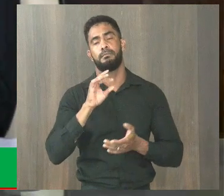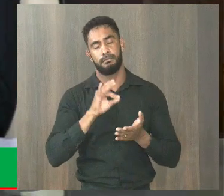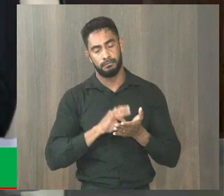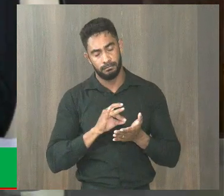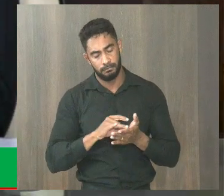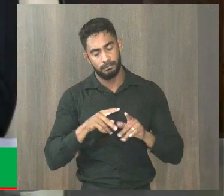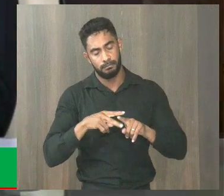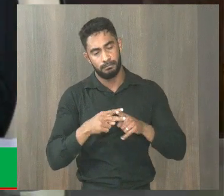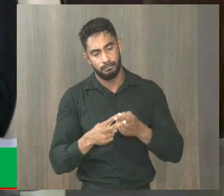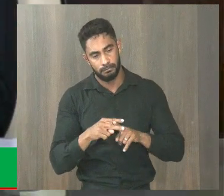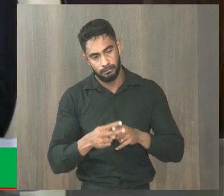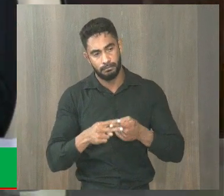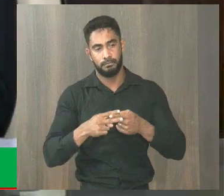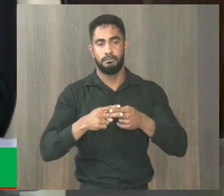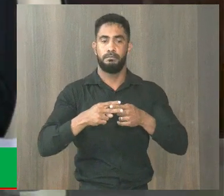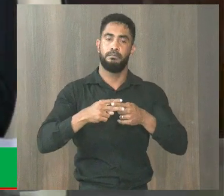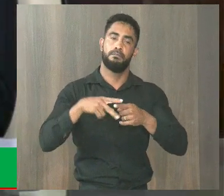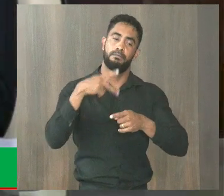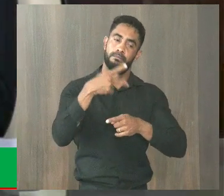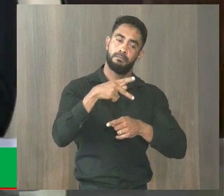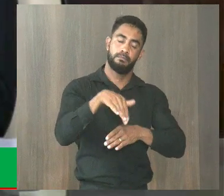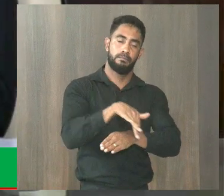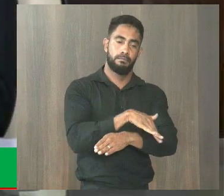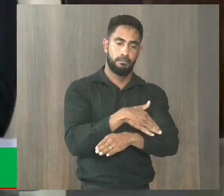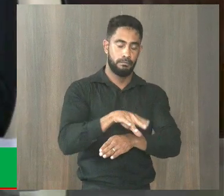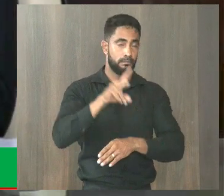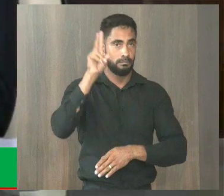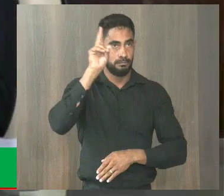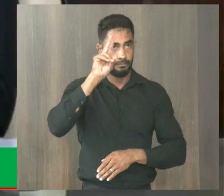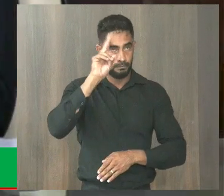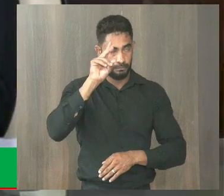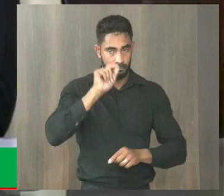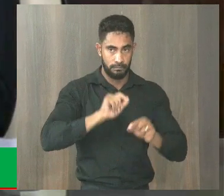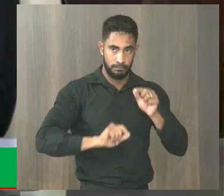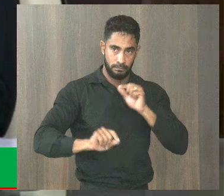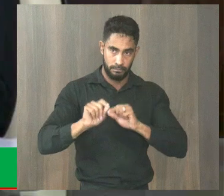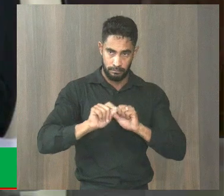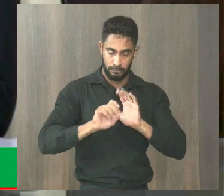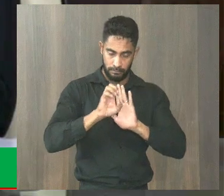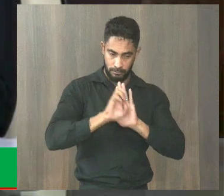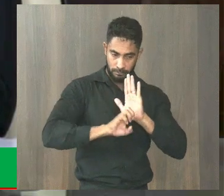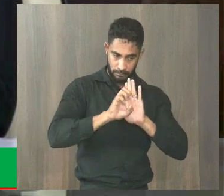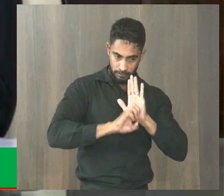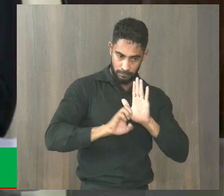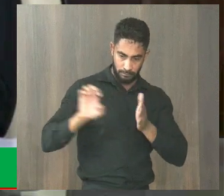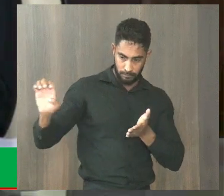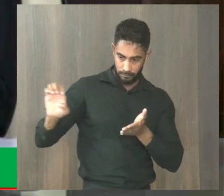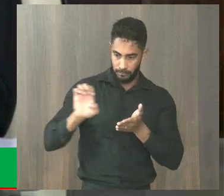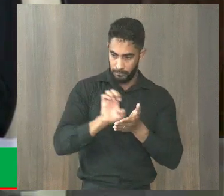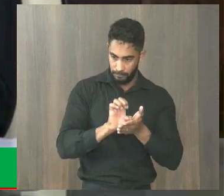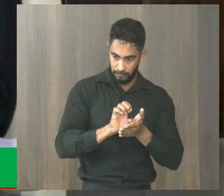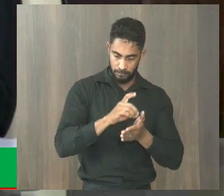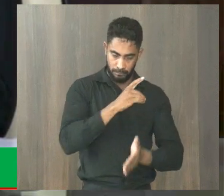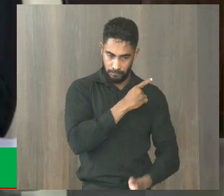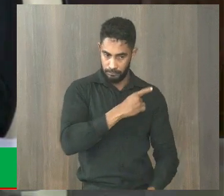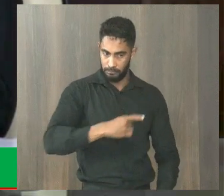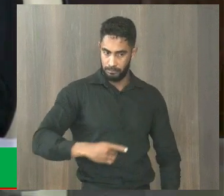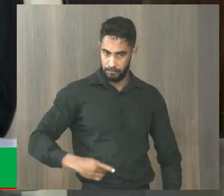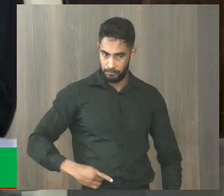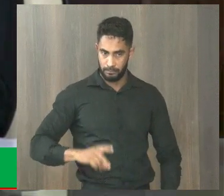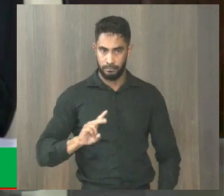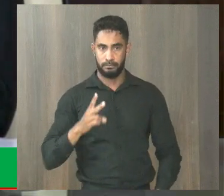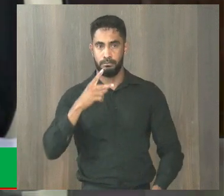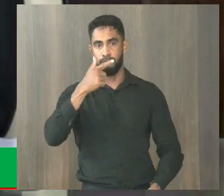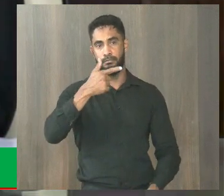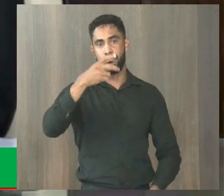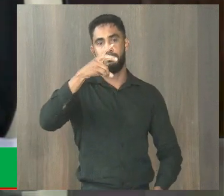as obras aí de pavimentação dessa via. Lembrando a todos que além da emenda do deputado federal Zé Silva, que é um valor de R$250 mil,